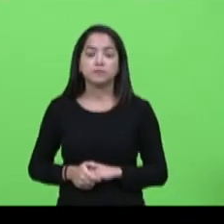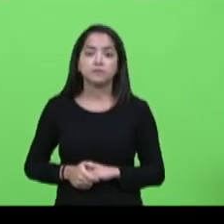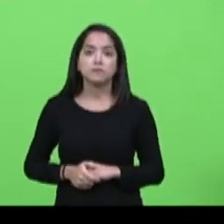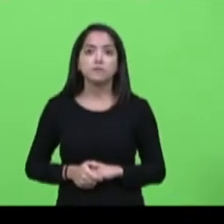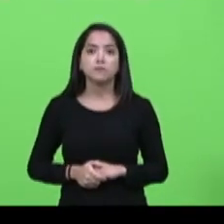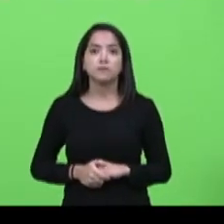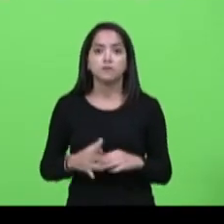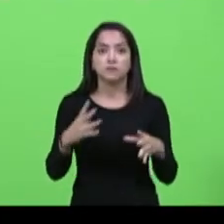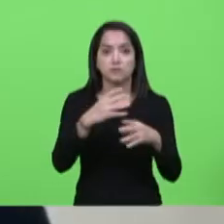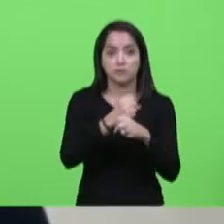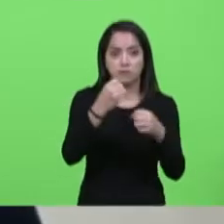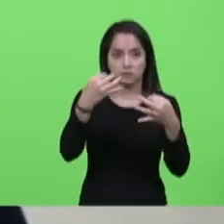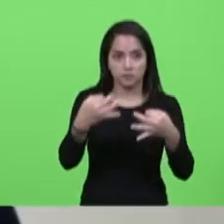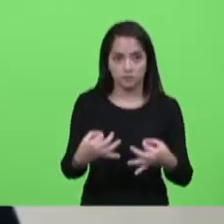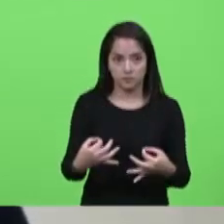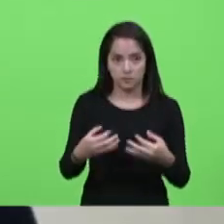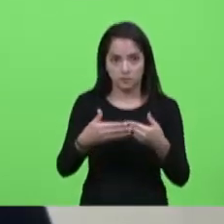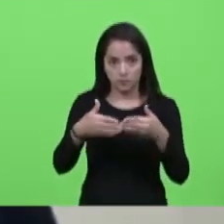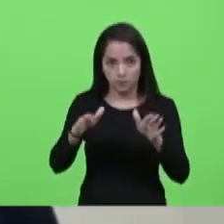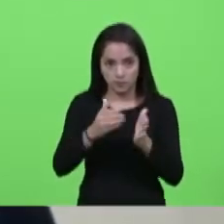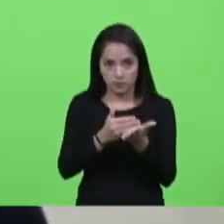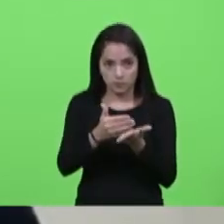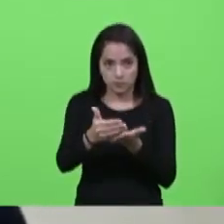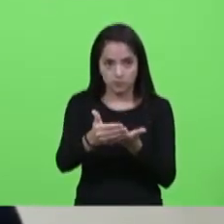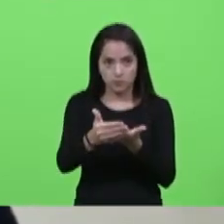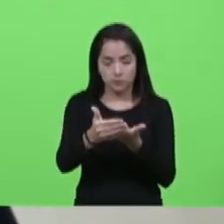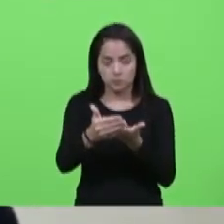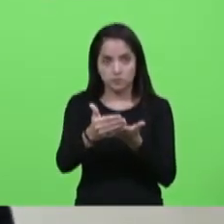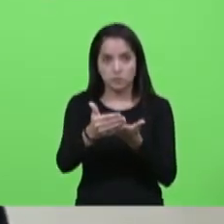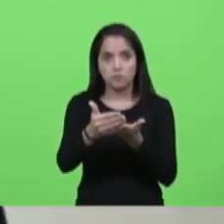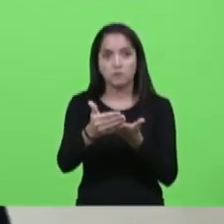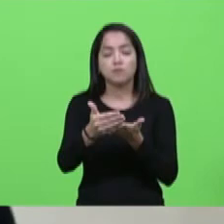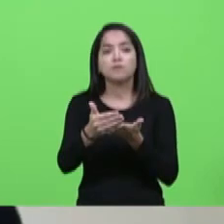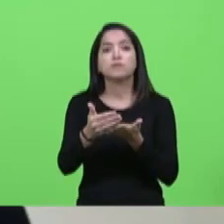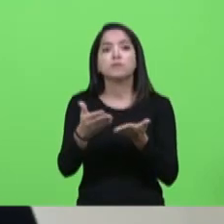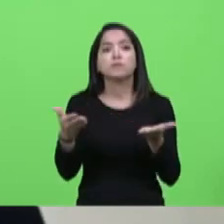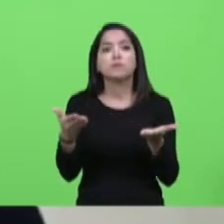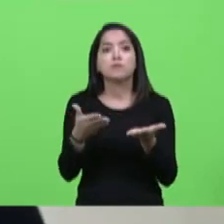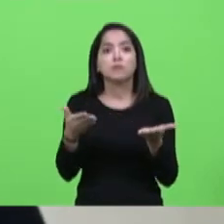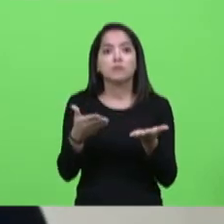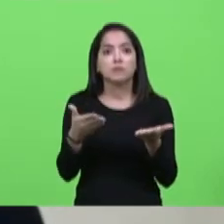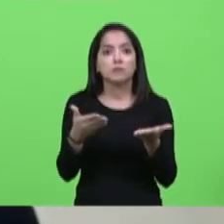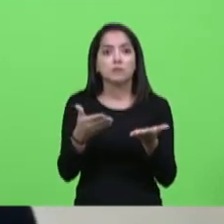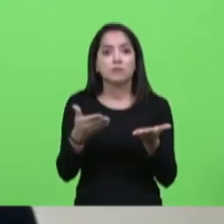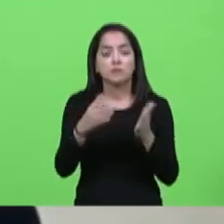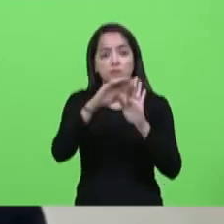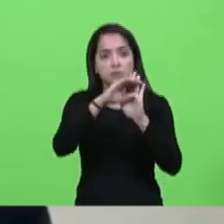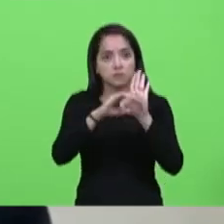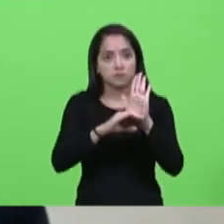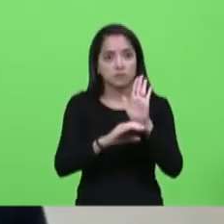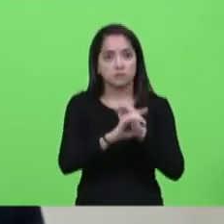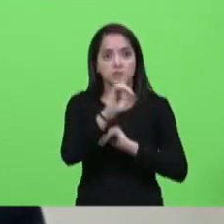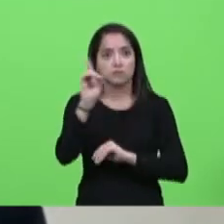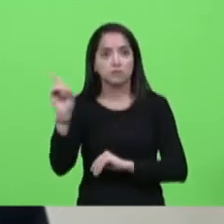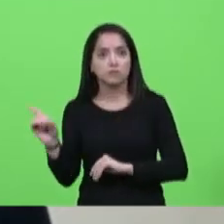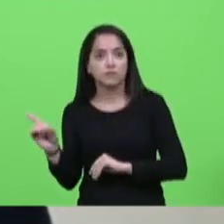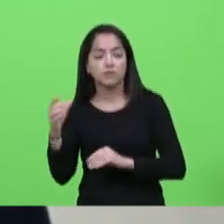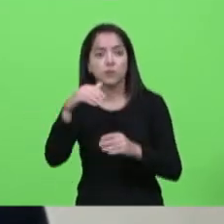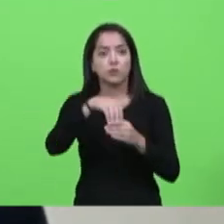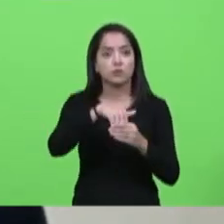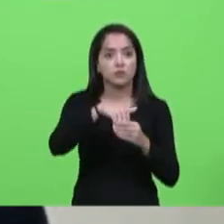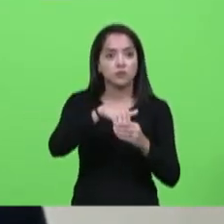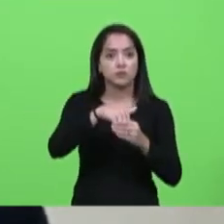Havendo quórum regimental, declaro aberta a presente sessão extraordinária. Passamos de imediato à ordem do dia. Votação da